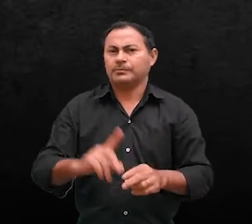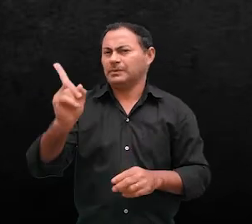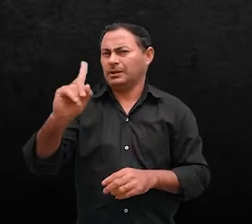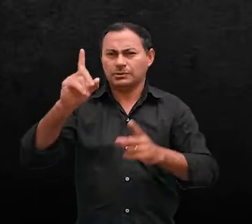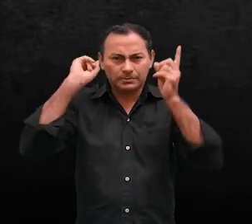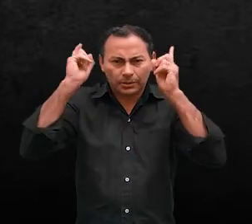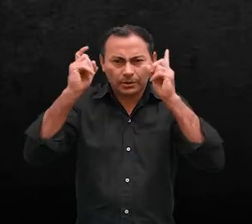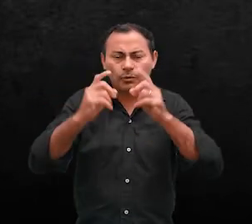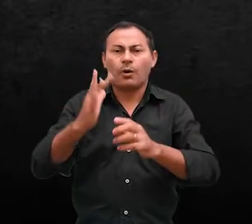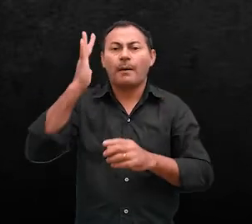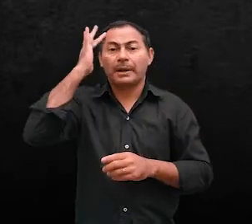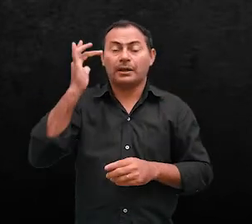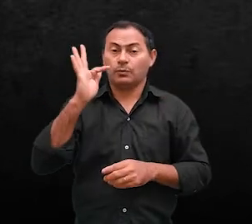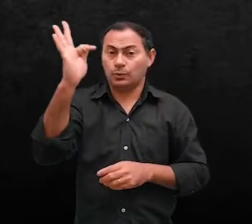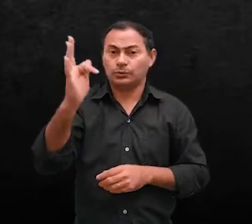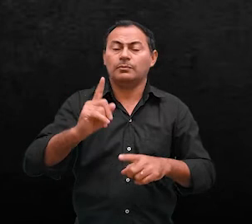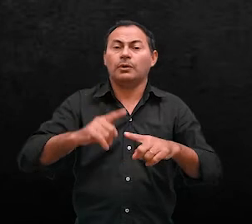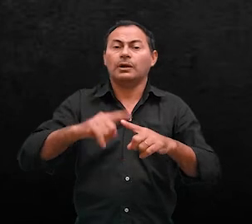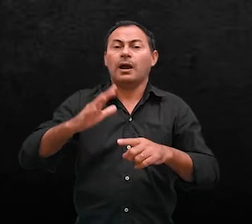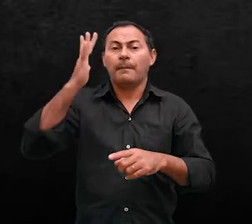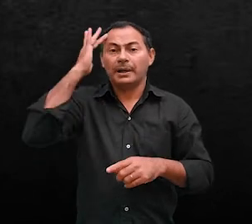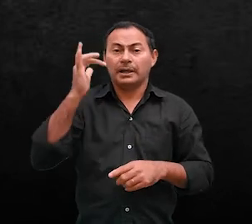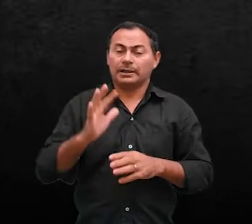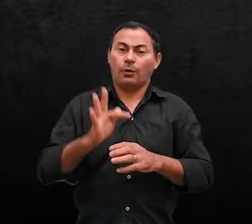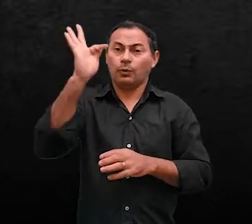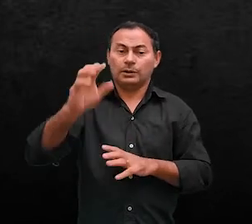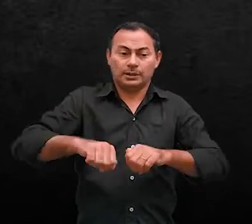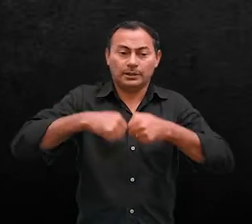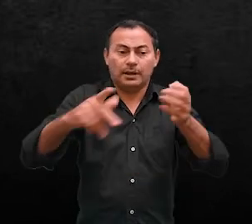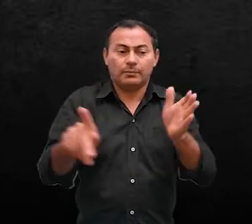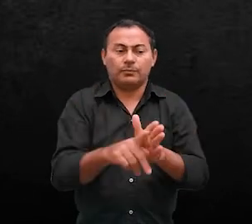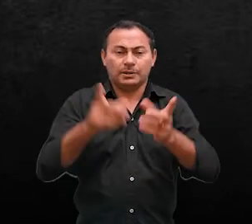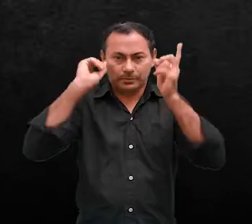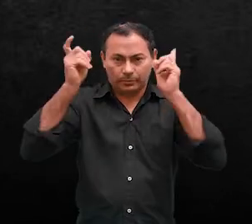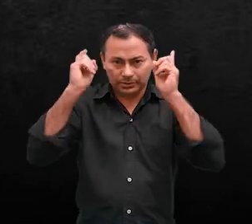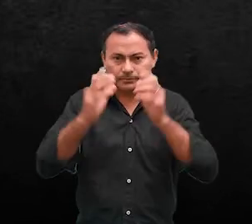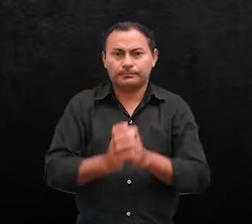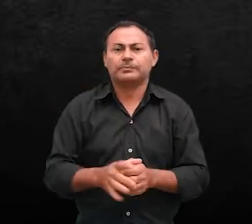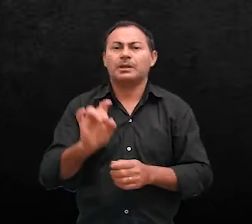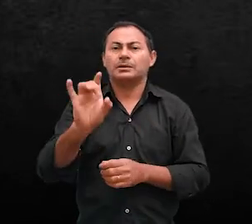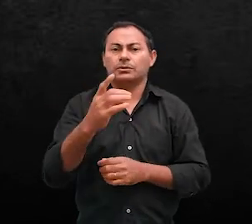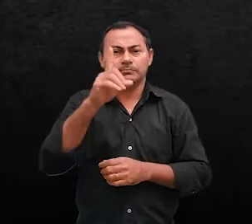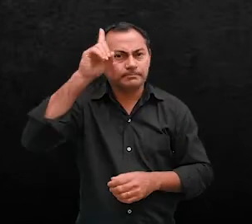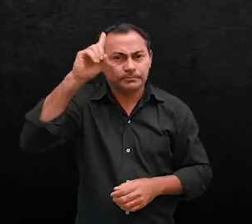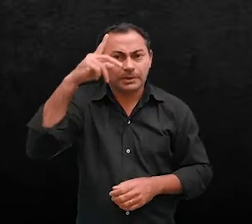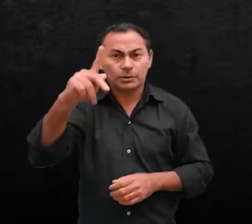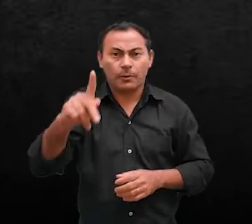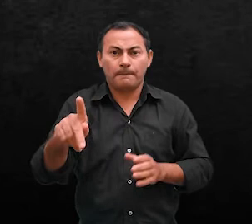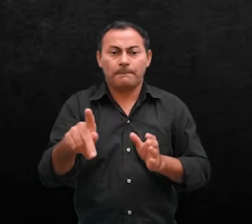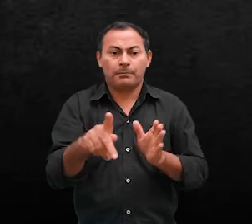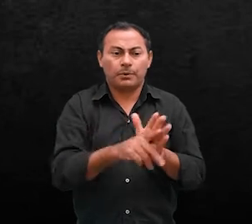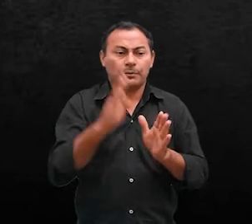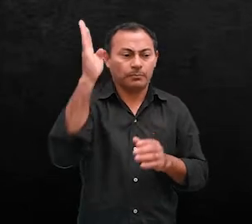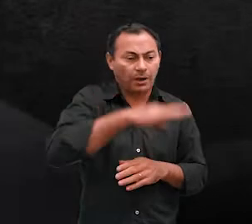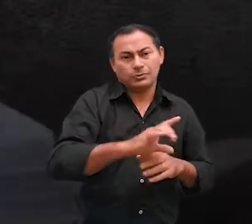Não se preocupem com o amanhã pois o amanhã trará suas próprias preocupações basta cada dia o seu